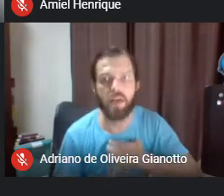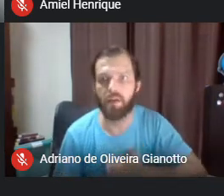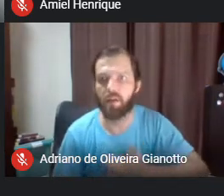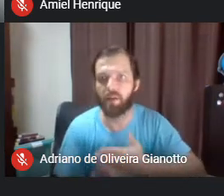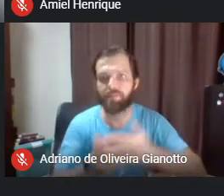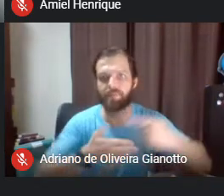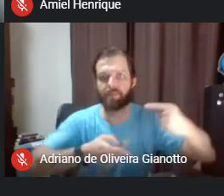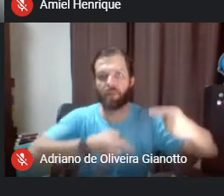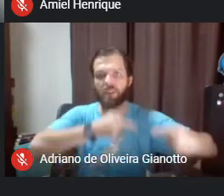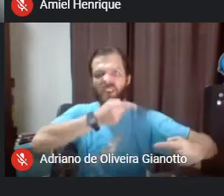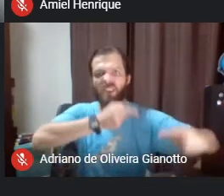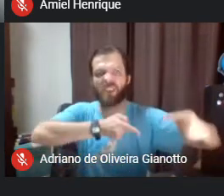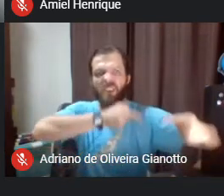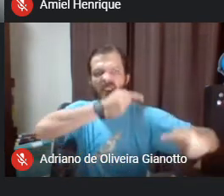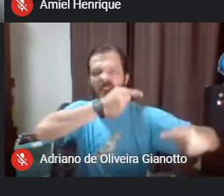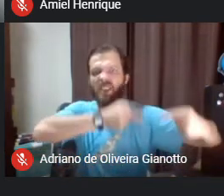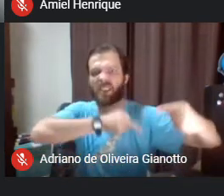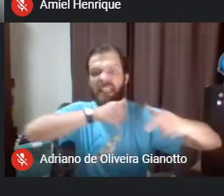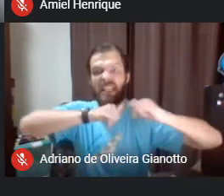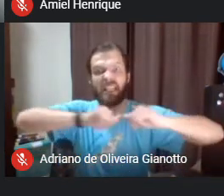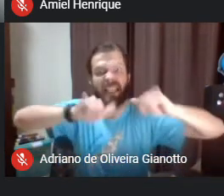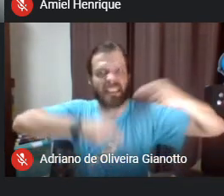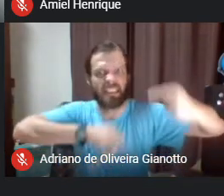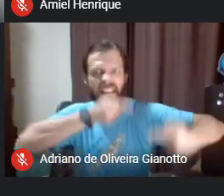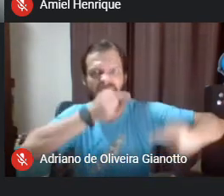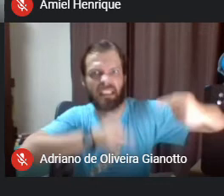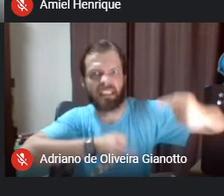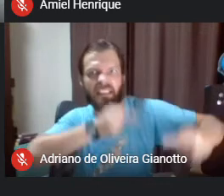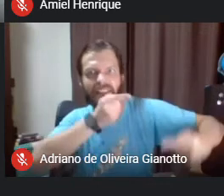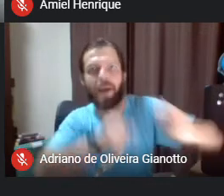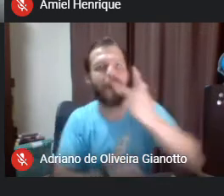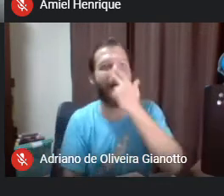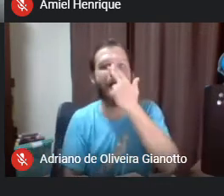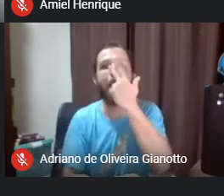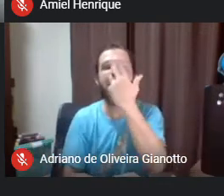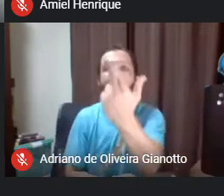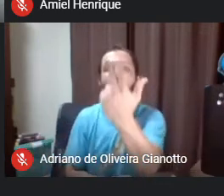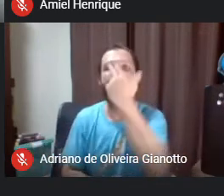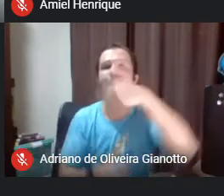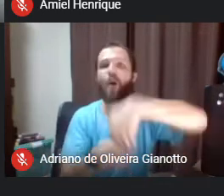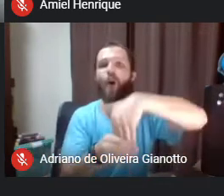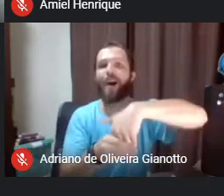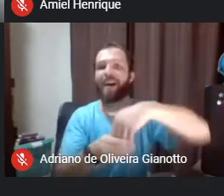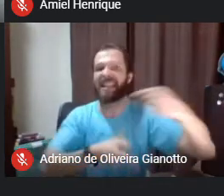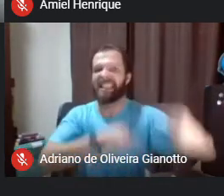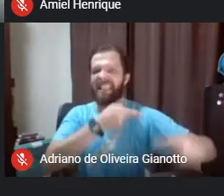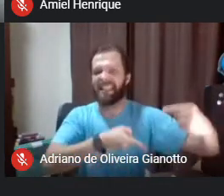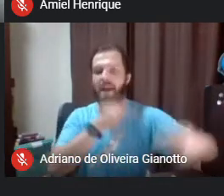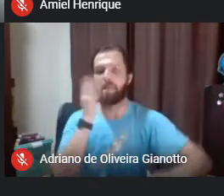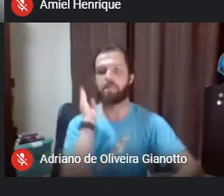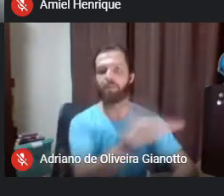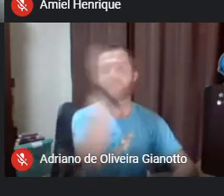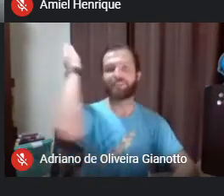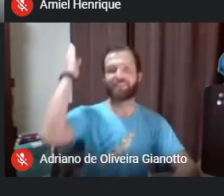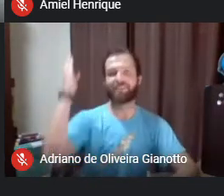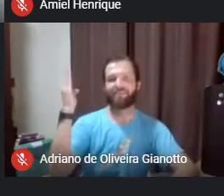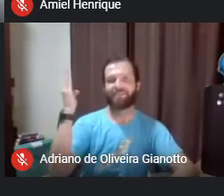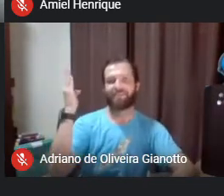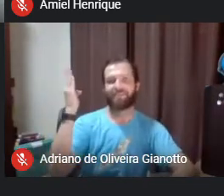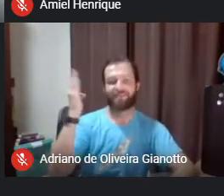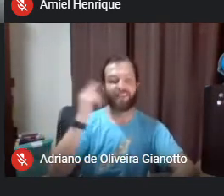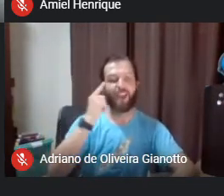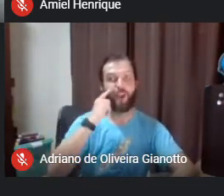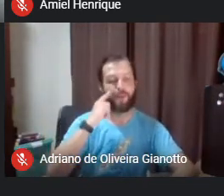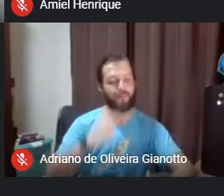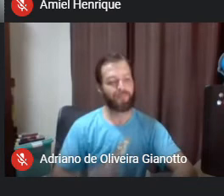de sinais. Graham ficou muito bravo com isso, né? Essa briga entre os dois. É igual hoje em dia nós